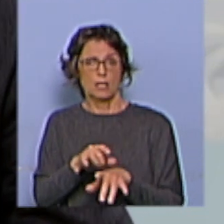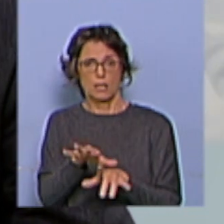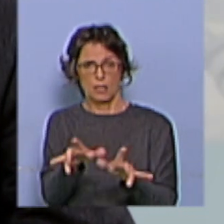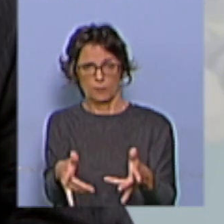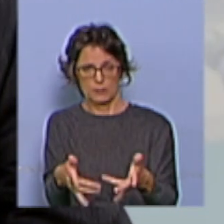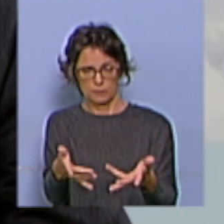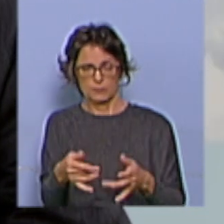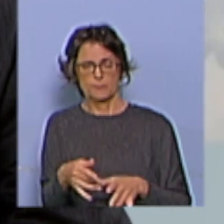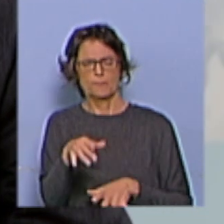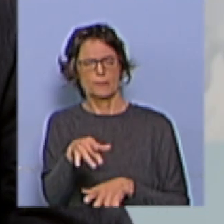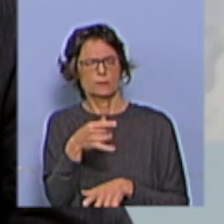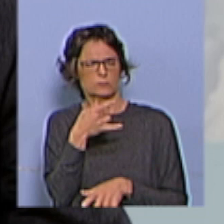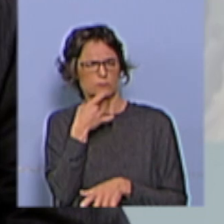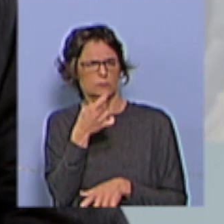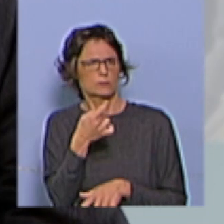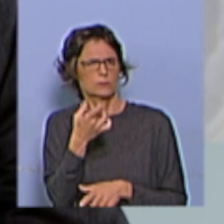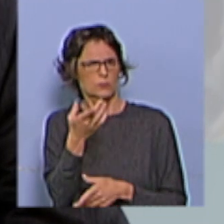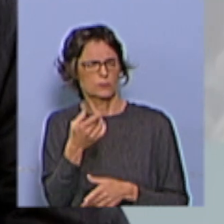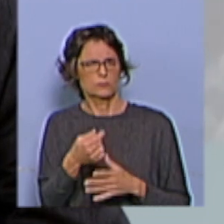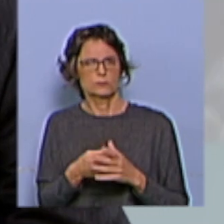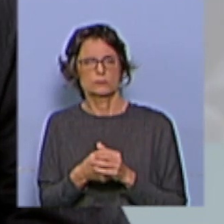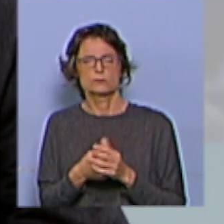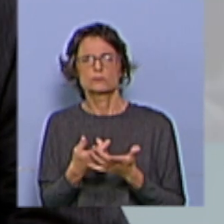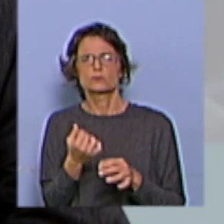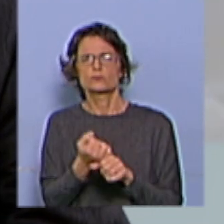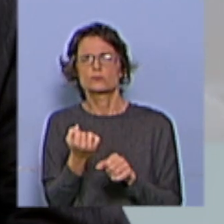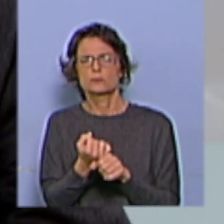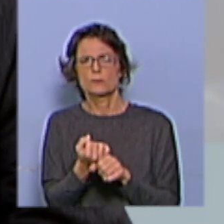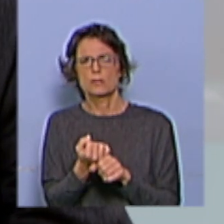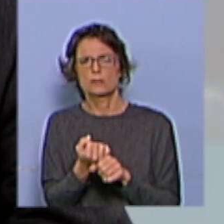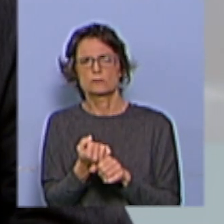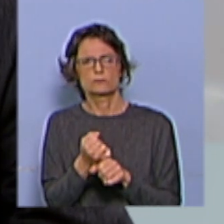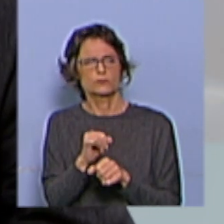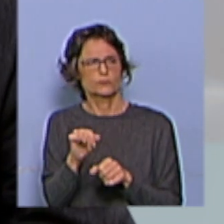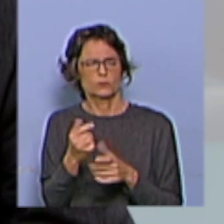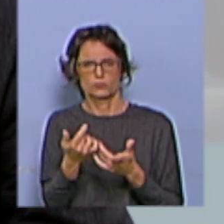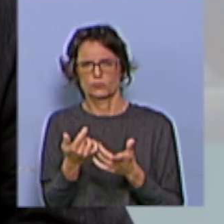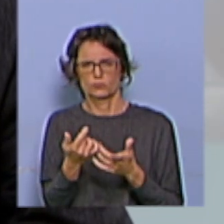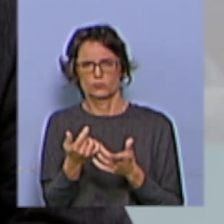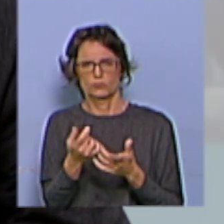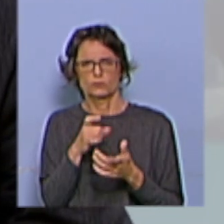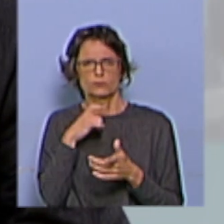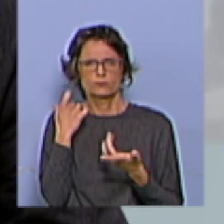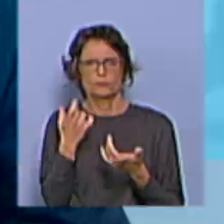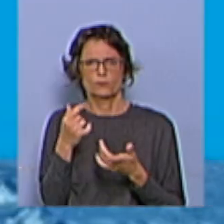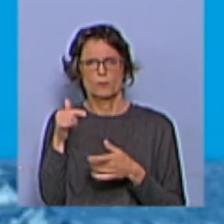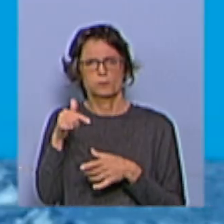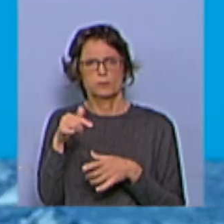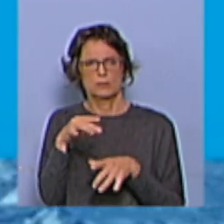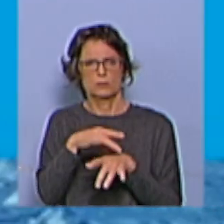pouco o trabalho dos capelães, das capelanias hospitalares, no momento em